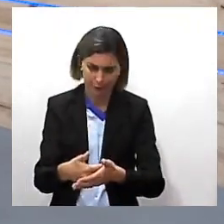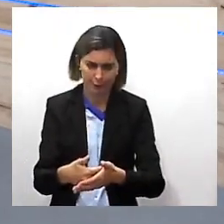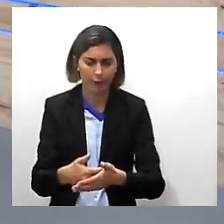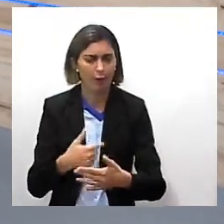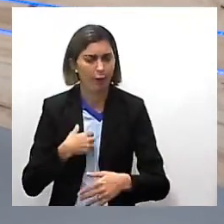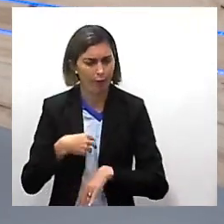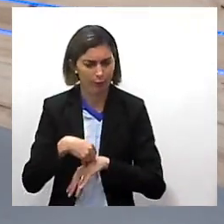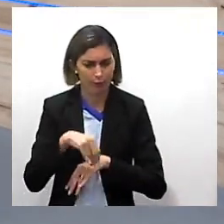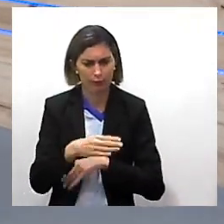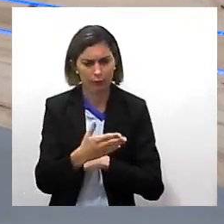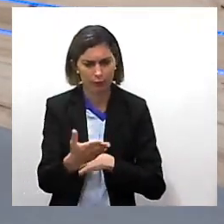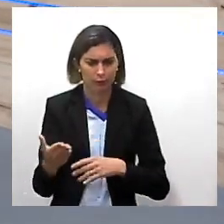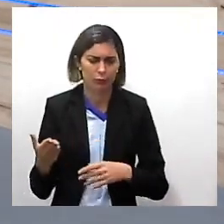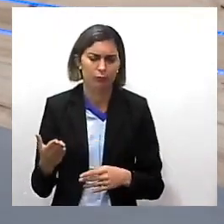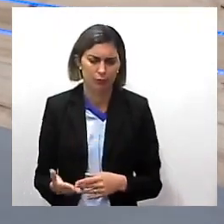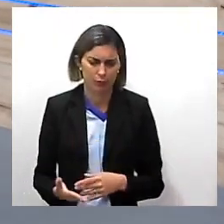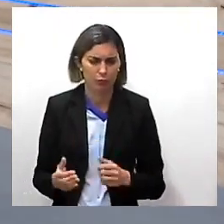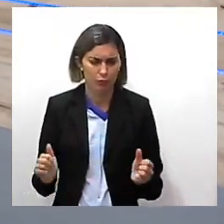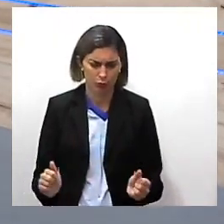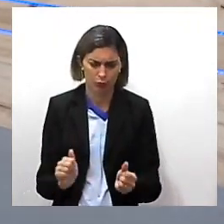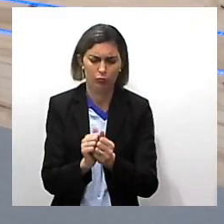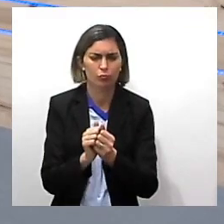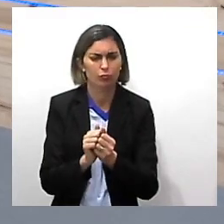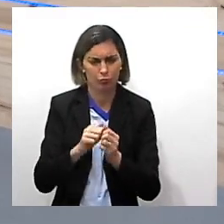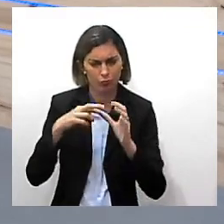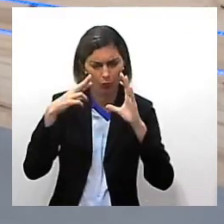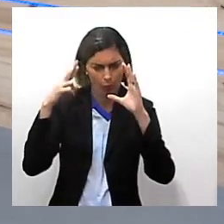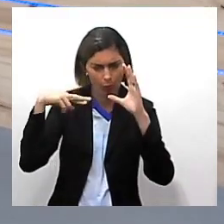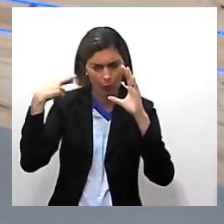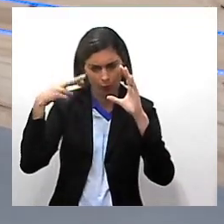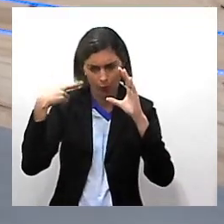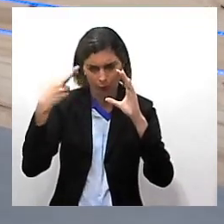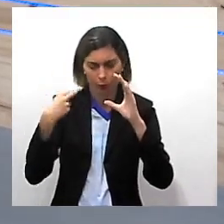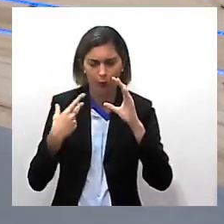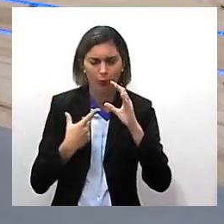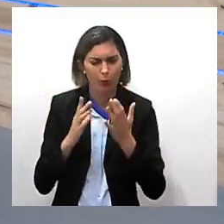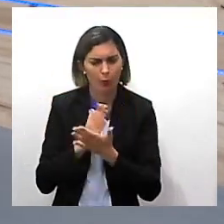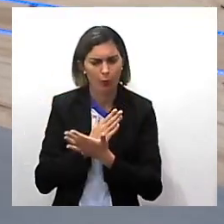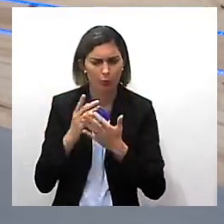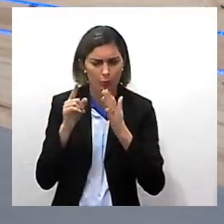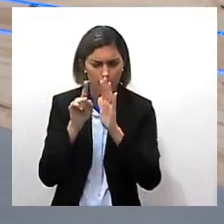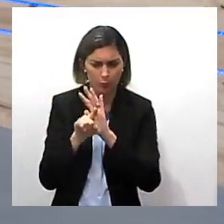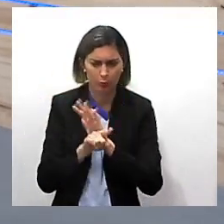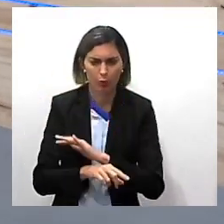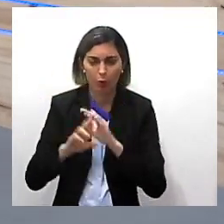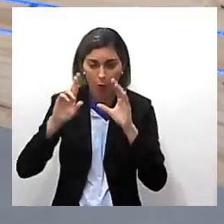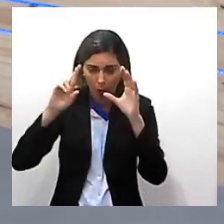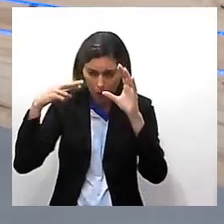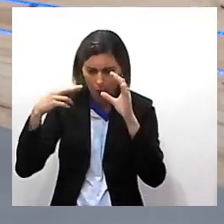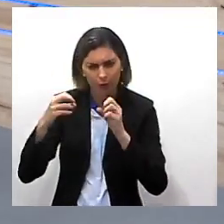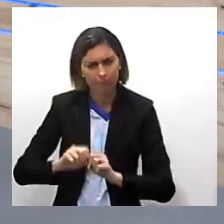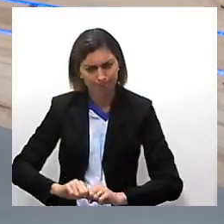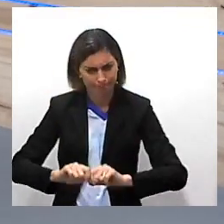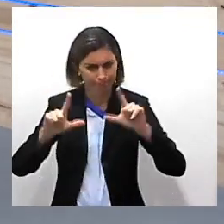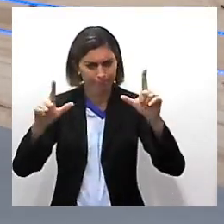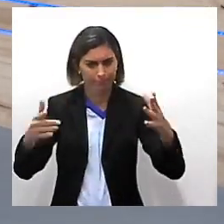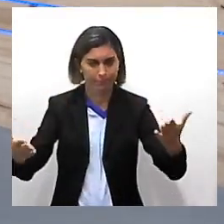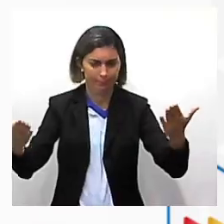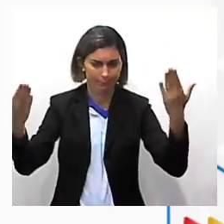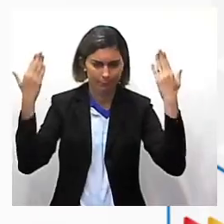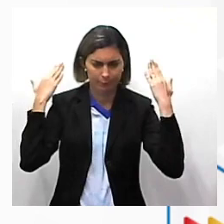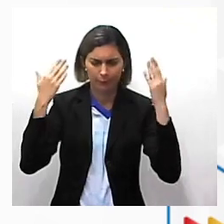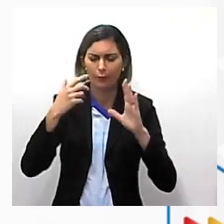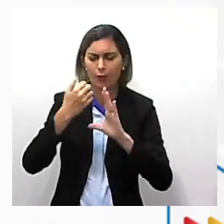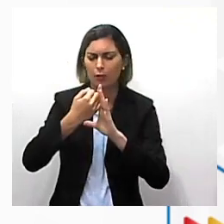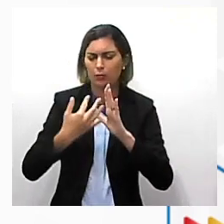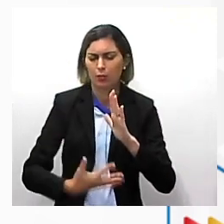Eu trago para vocês hoje aqui, juntamente com o Robertão da transmissão, algumas questões. Robertão, joga na tela geral para a gente ver qual é o